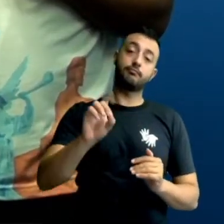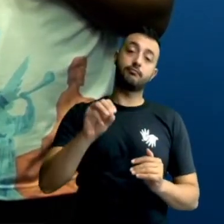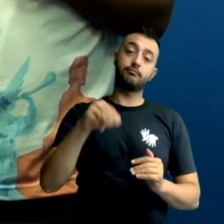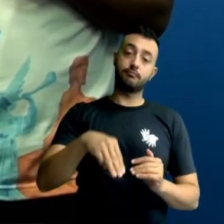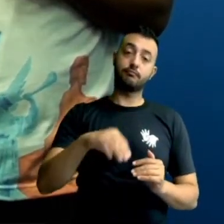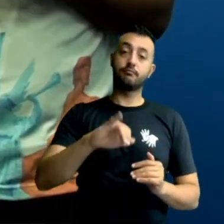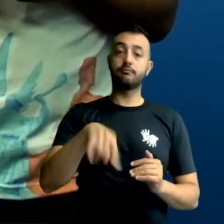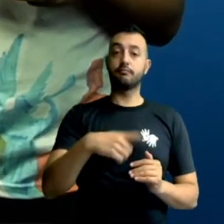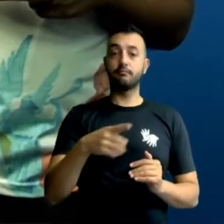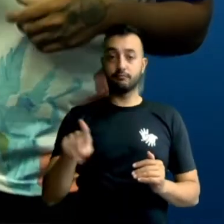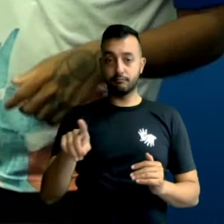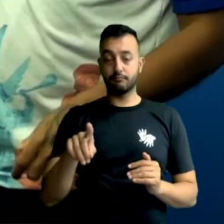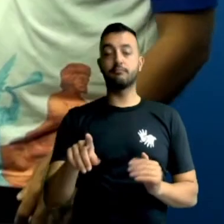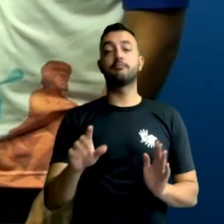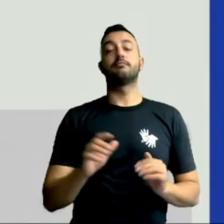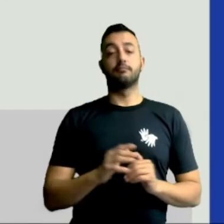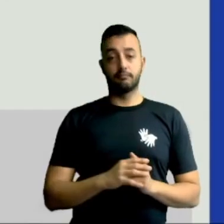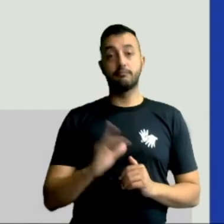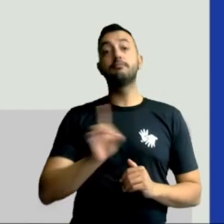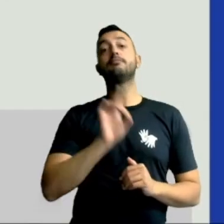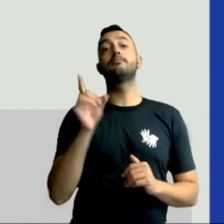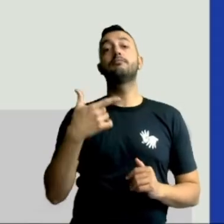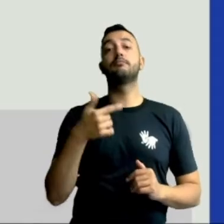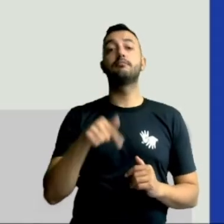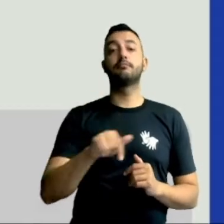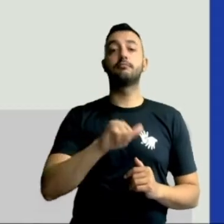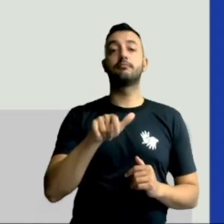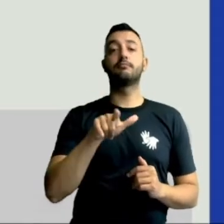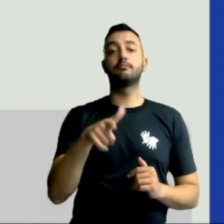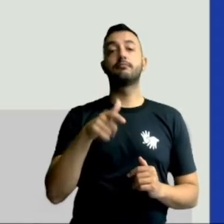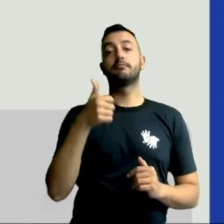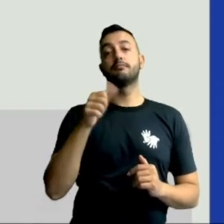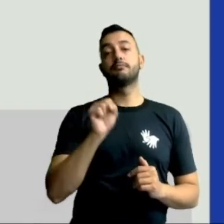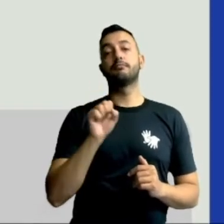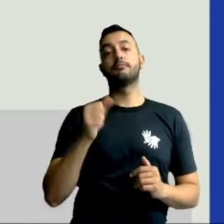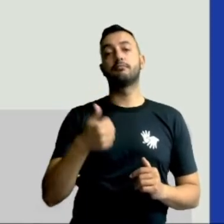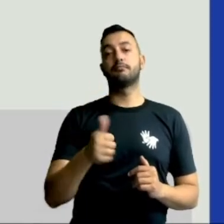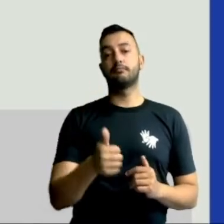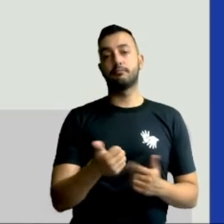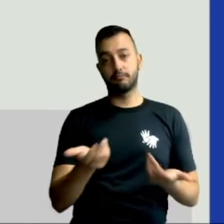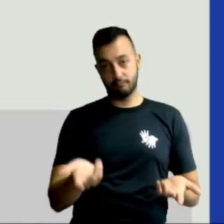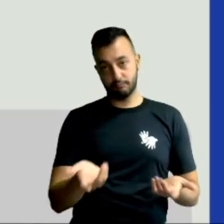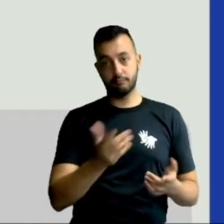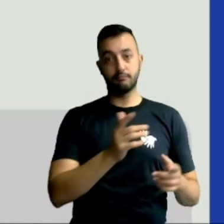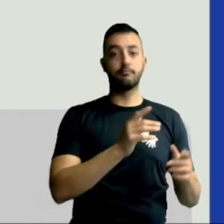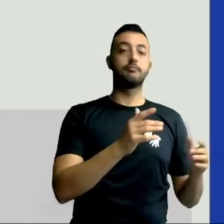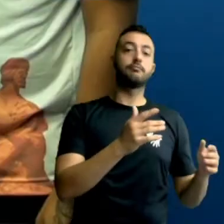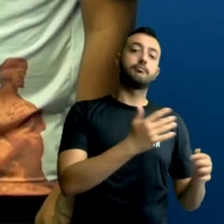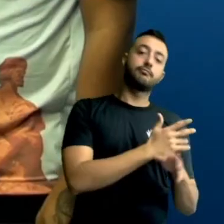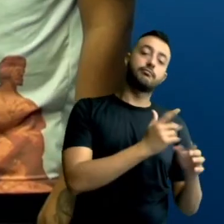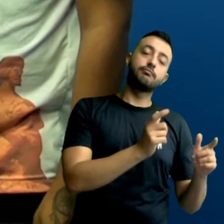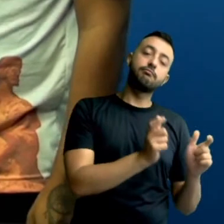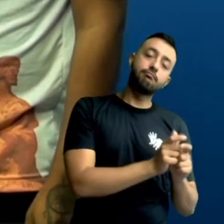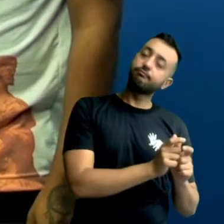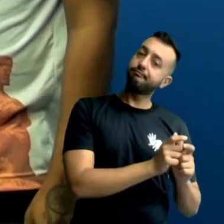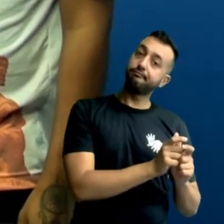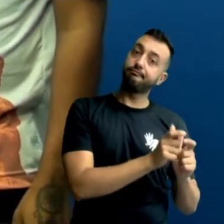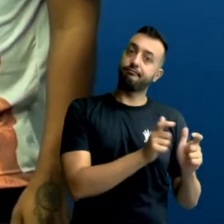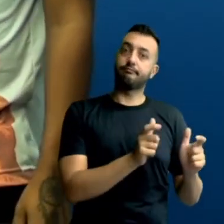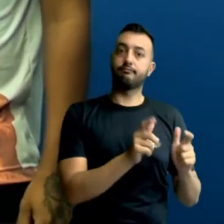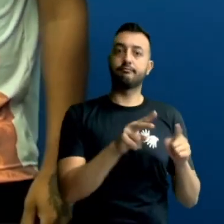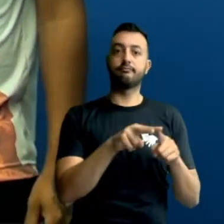VI, no dia 27 de julho de 1811. Então, ela deixa de ser freguesia e passa a ser